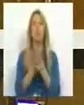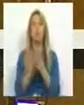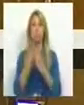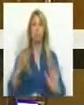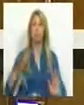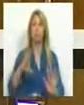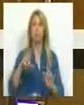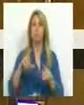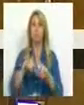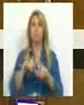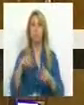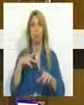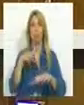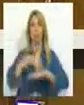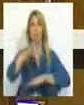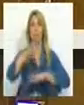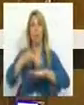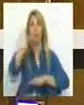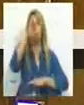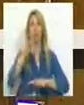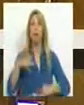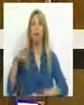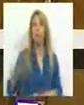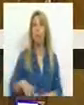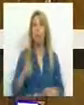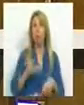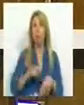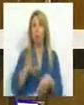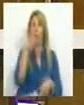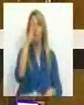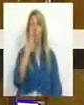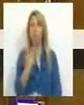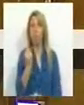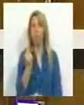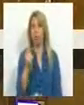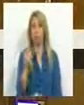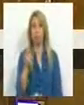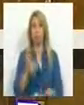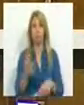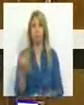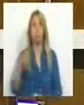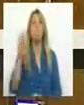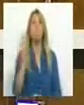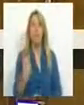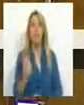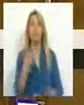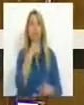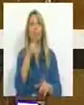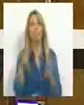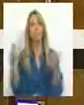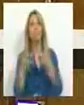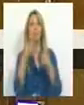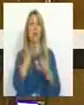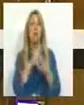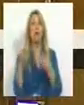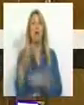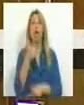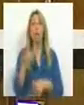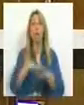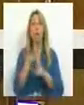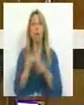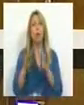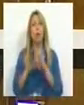imobiliário a que o Estado português, no tempo do Governo do Partido Socialista, se comprometeu perante a Troika a realizar no âmbito do programa de ajustamento.